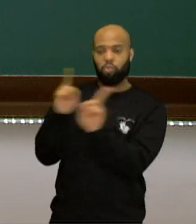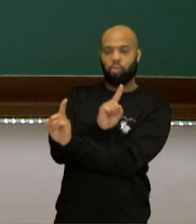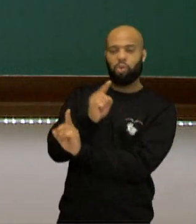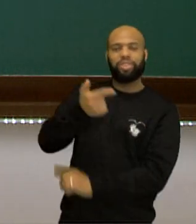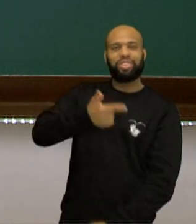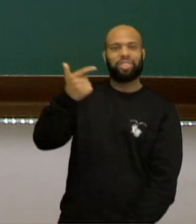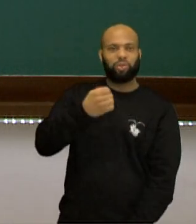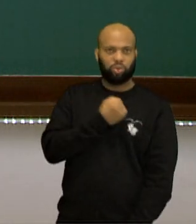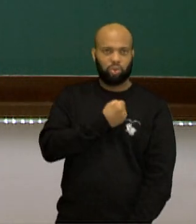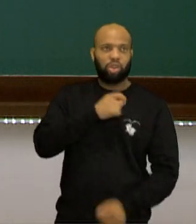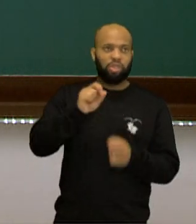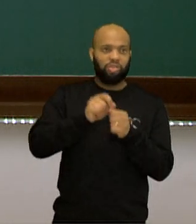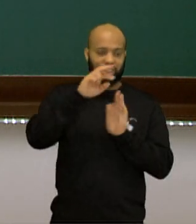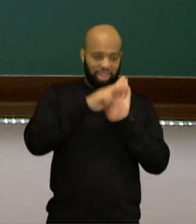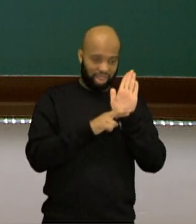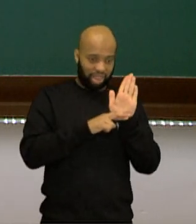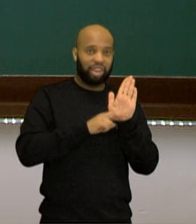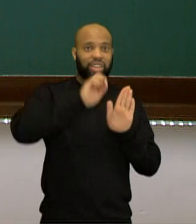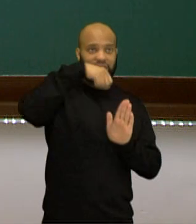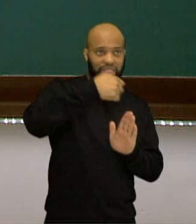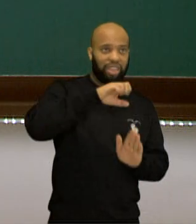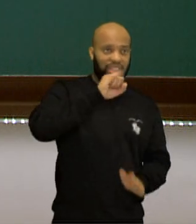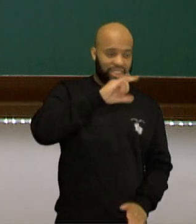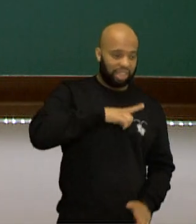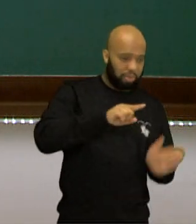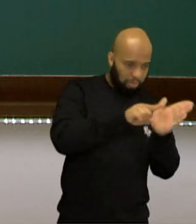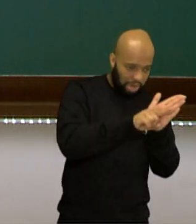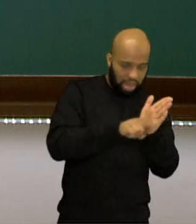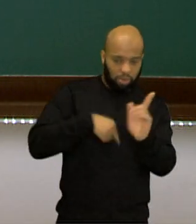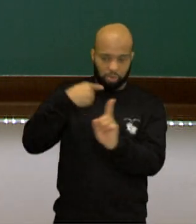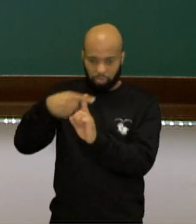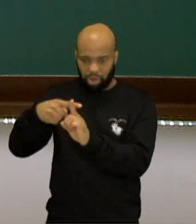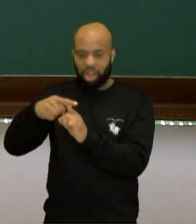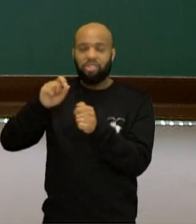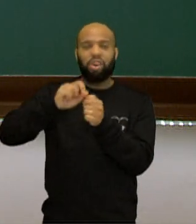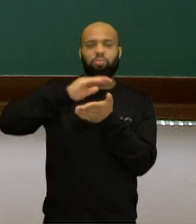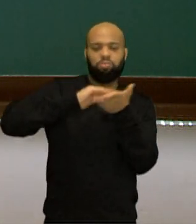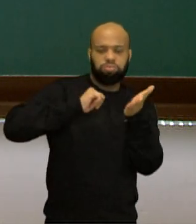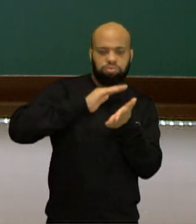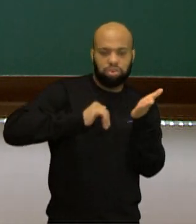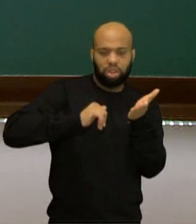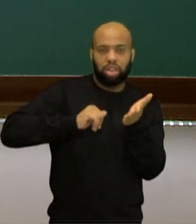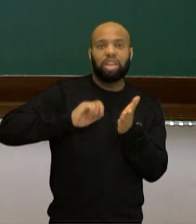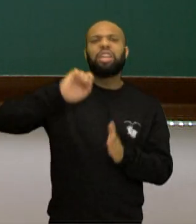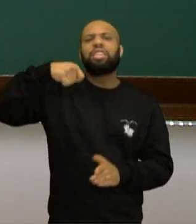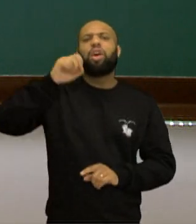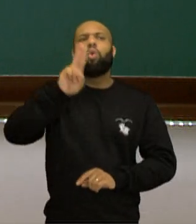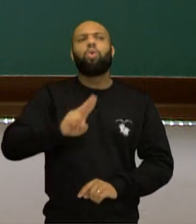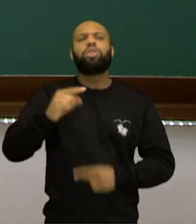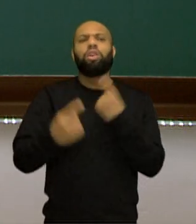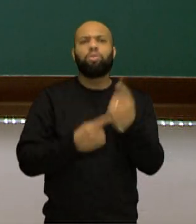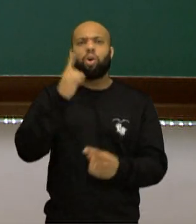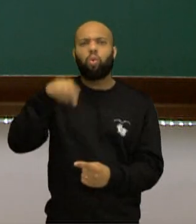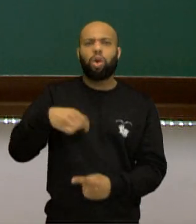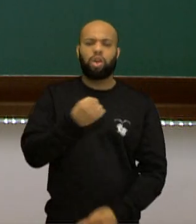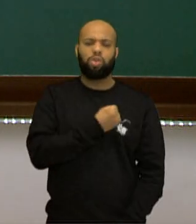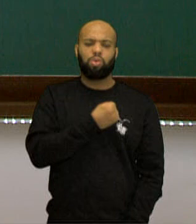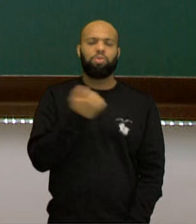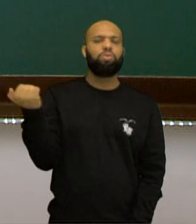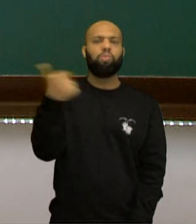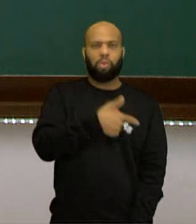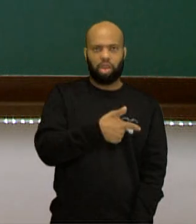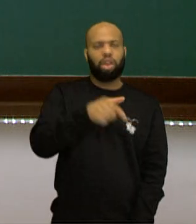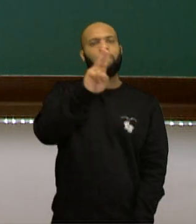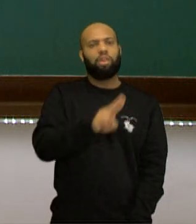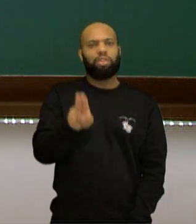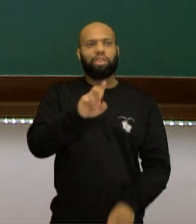Regrinha de sinais, números com sinais diferentes, você diminui e pega o sinal do maior. Usou também o conceito